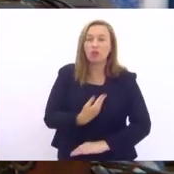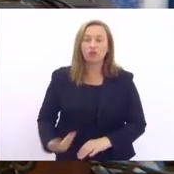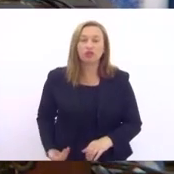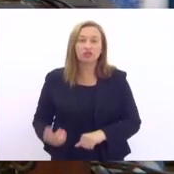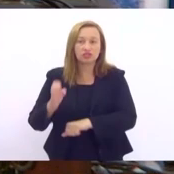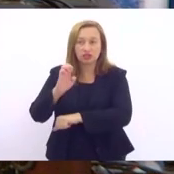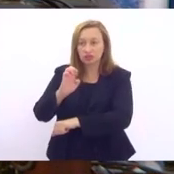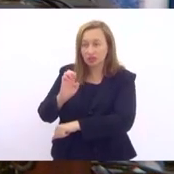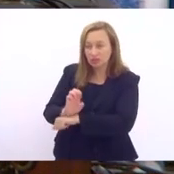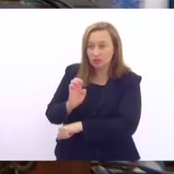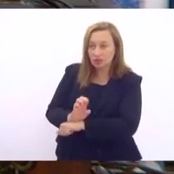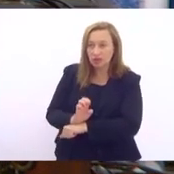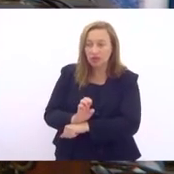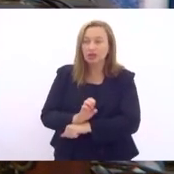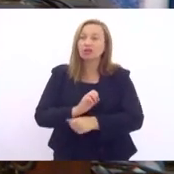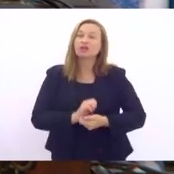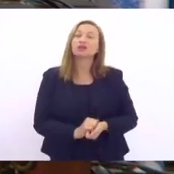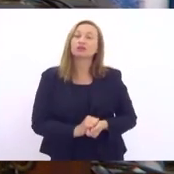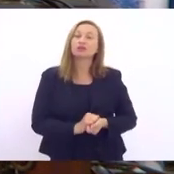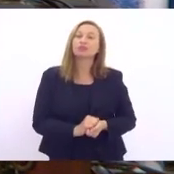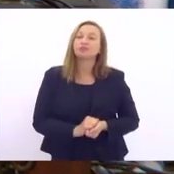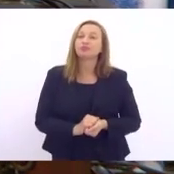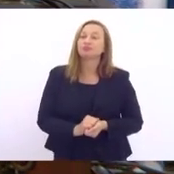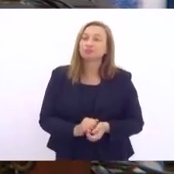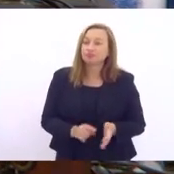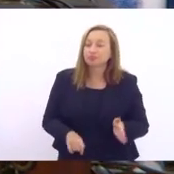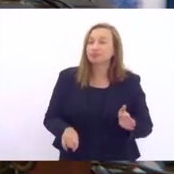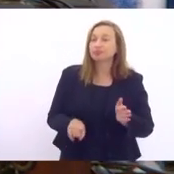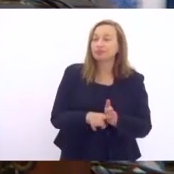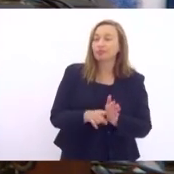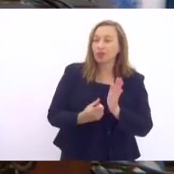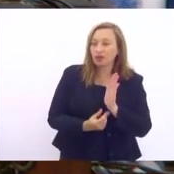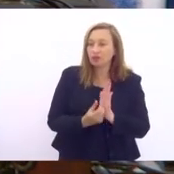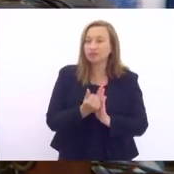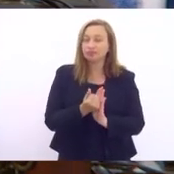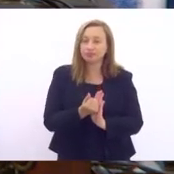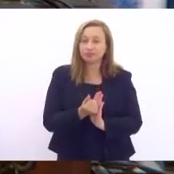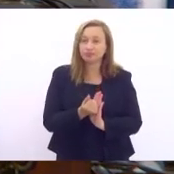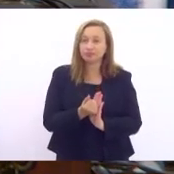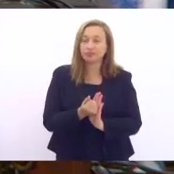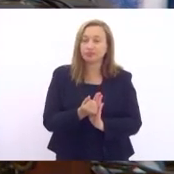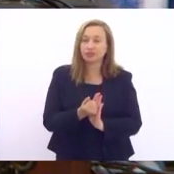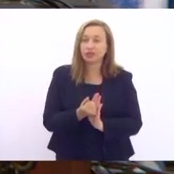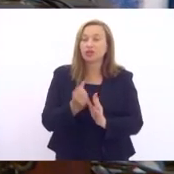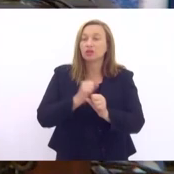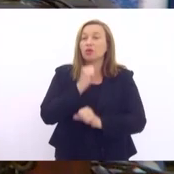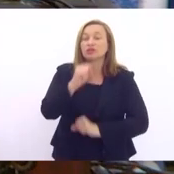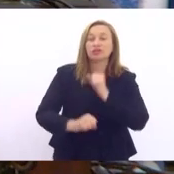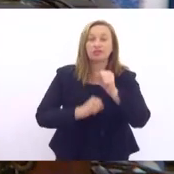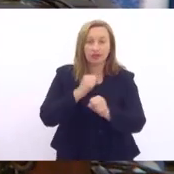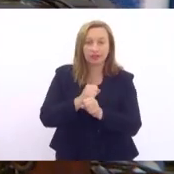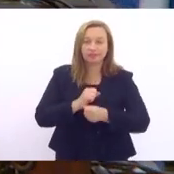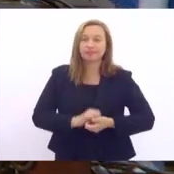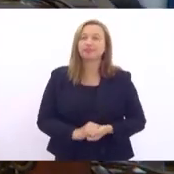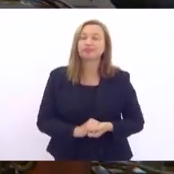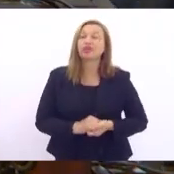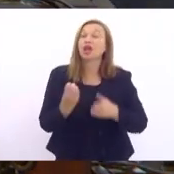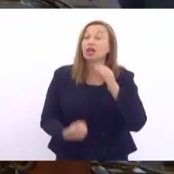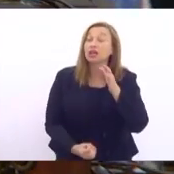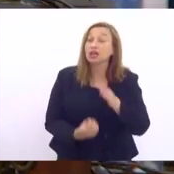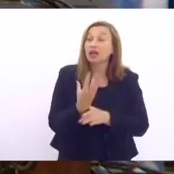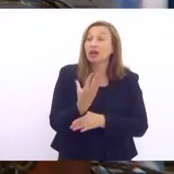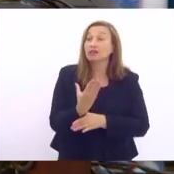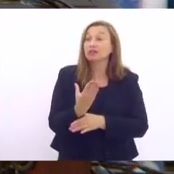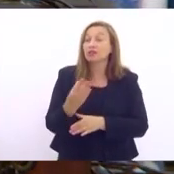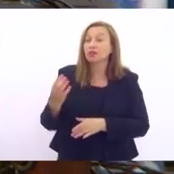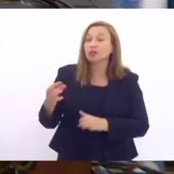a questão do déficit financeiro projetado para o próximo ano. Criamos norma de combate ao